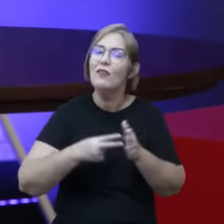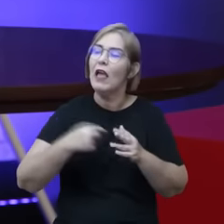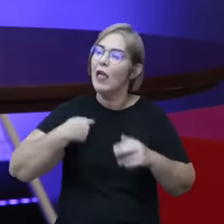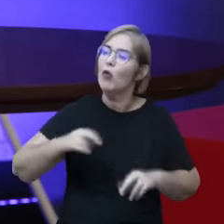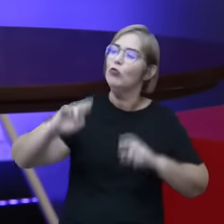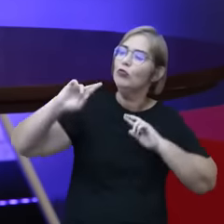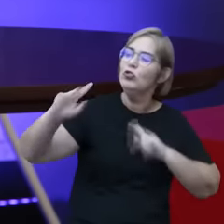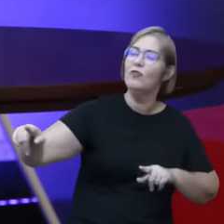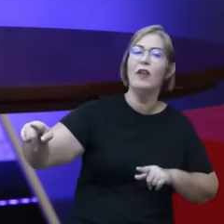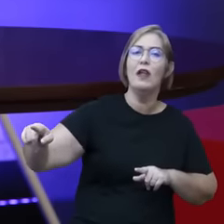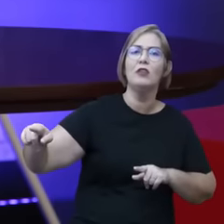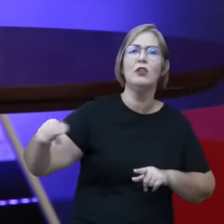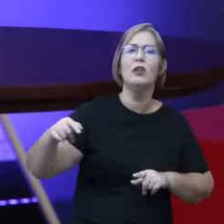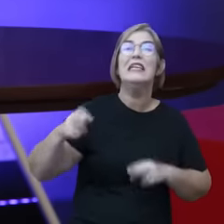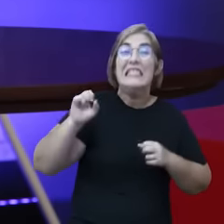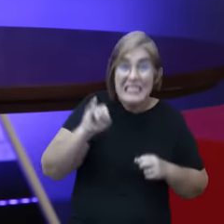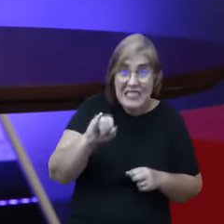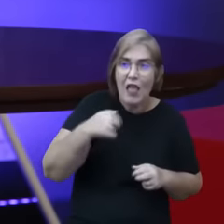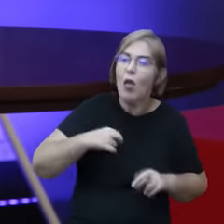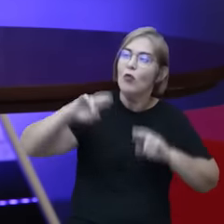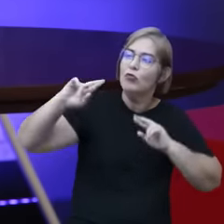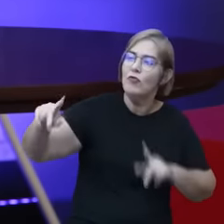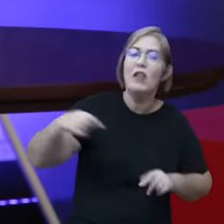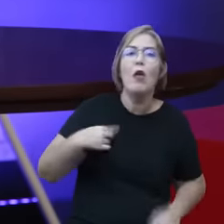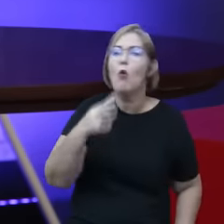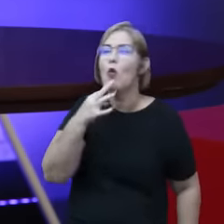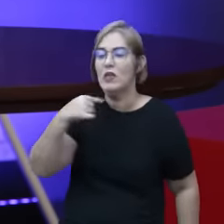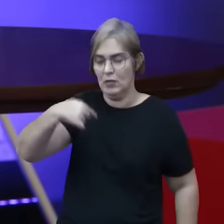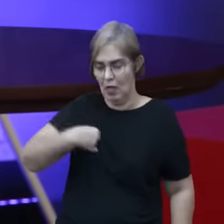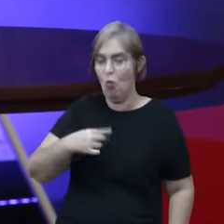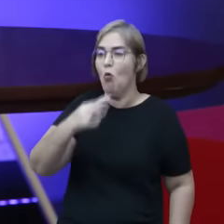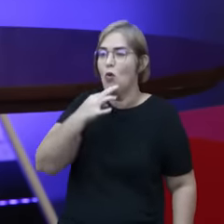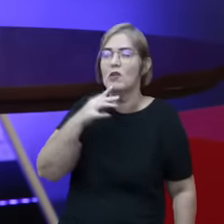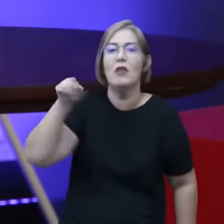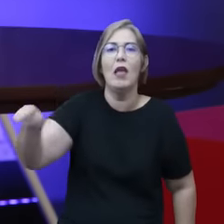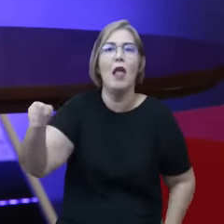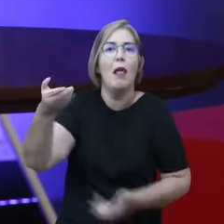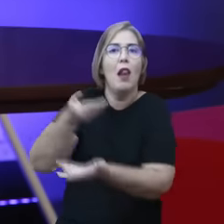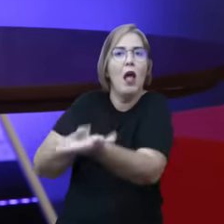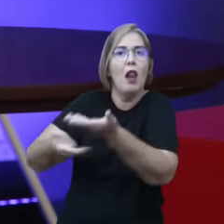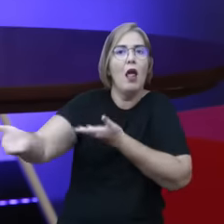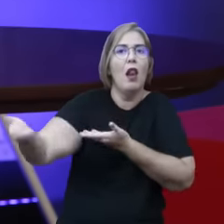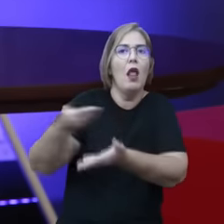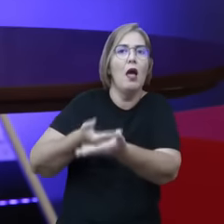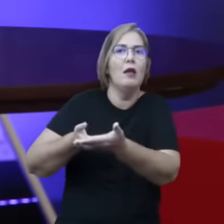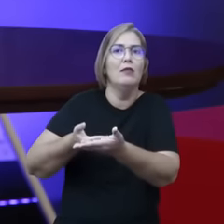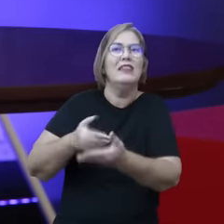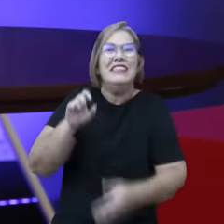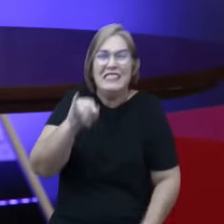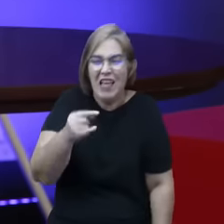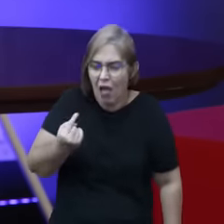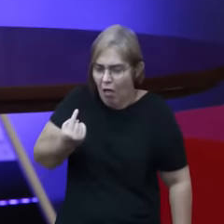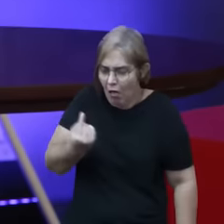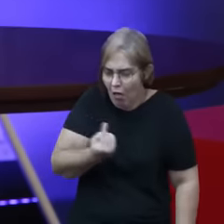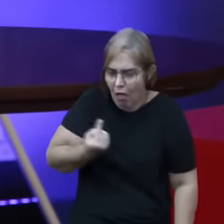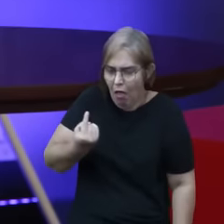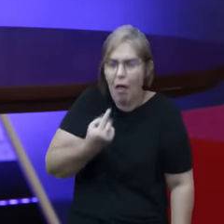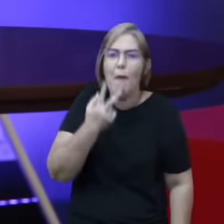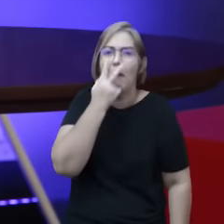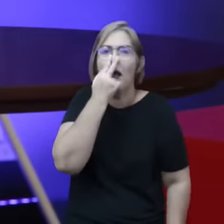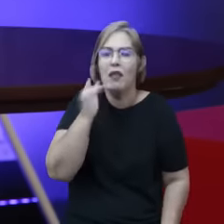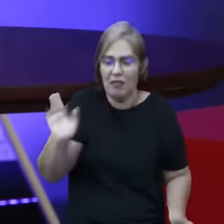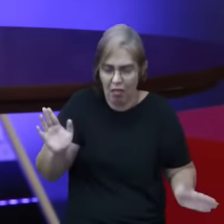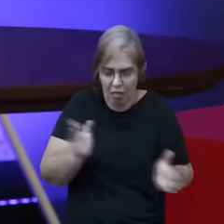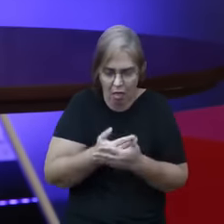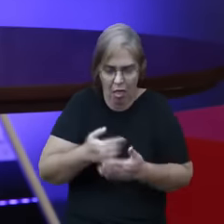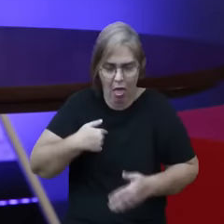Portanto, né, também no nosso caso, né, nós chegamos a um individualismo tão fechado em si mesmo que